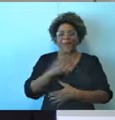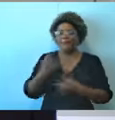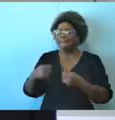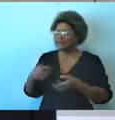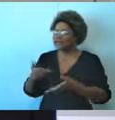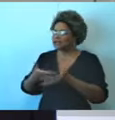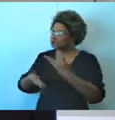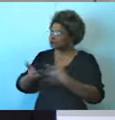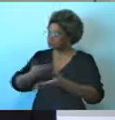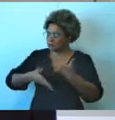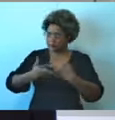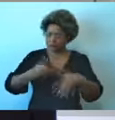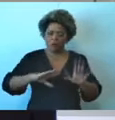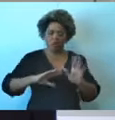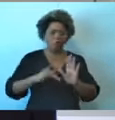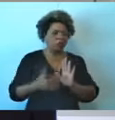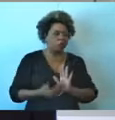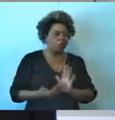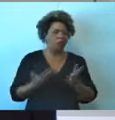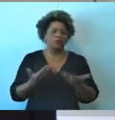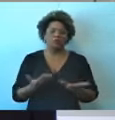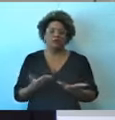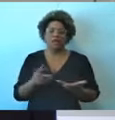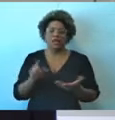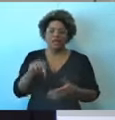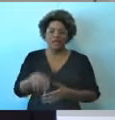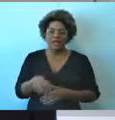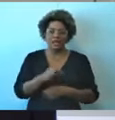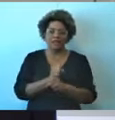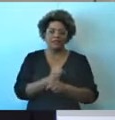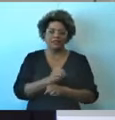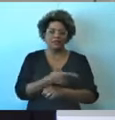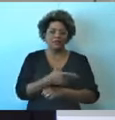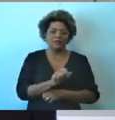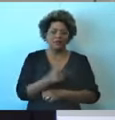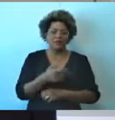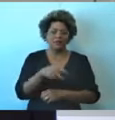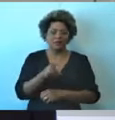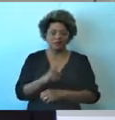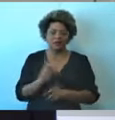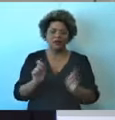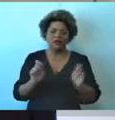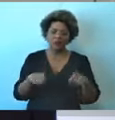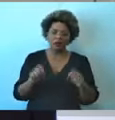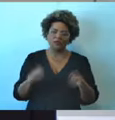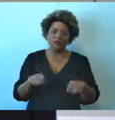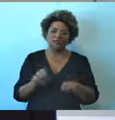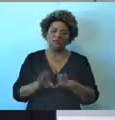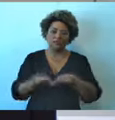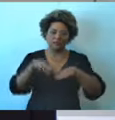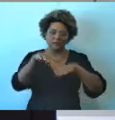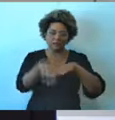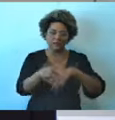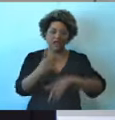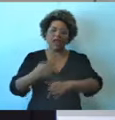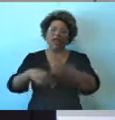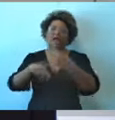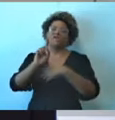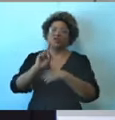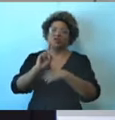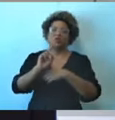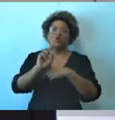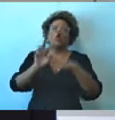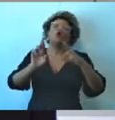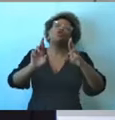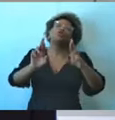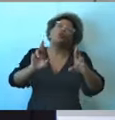Nós temos todas as condições esse ano de 2025 para dar este passo, e o que eu espero é que realmente a gente pare de ver aumento